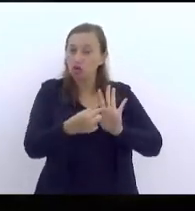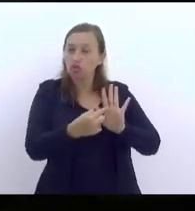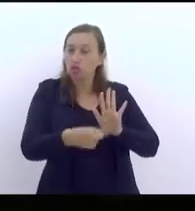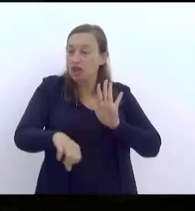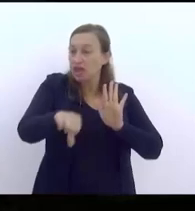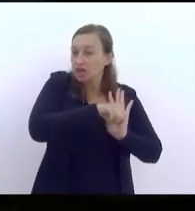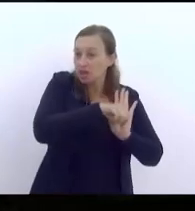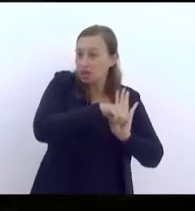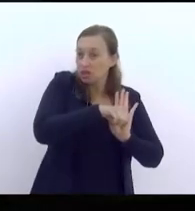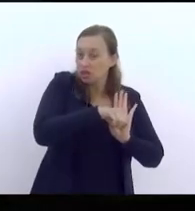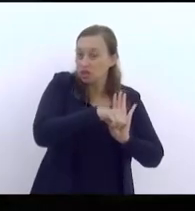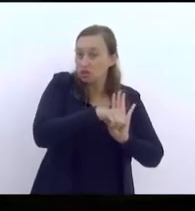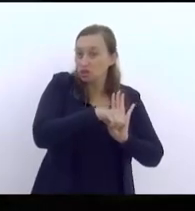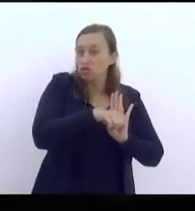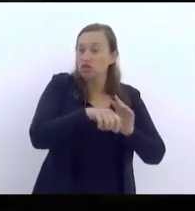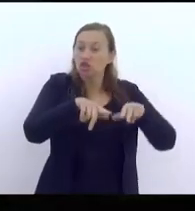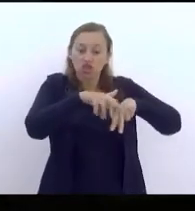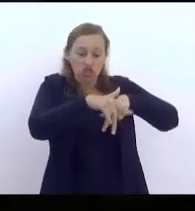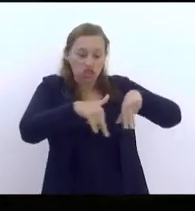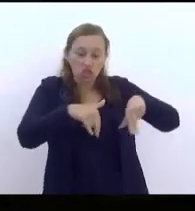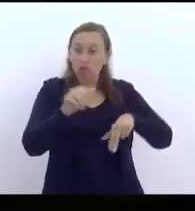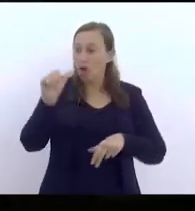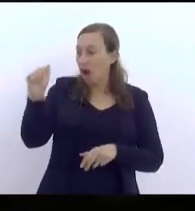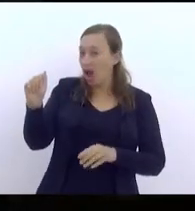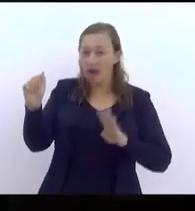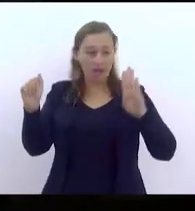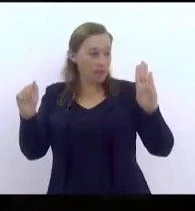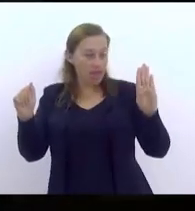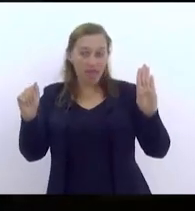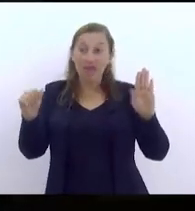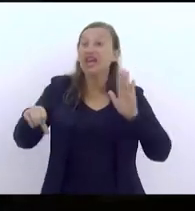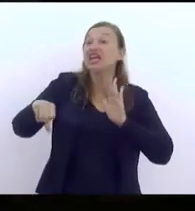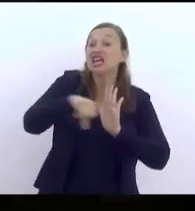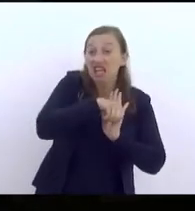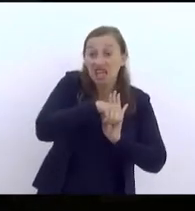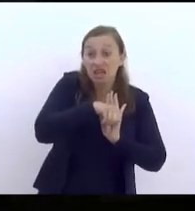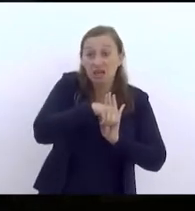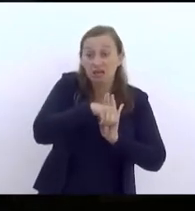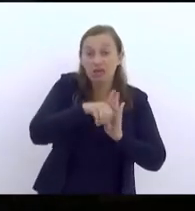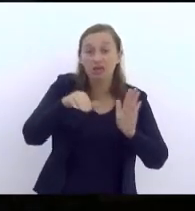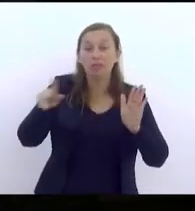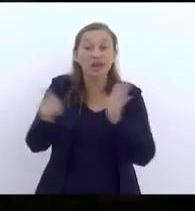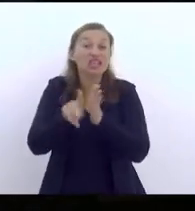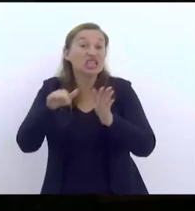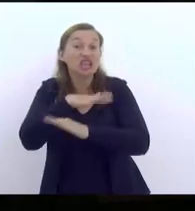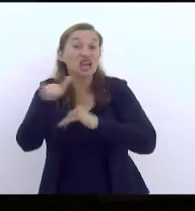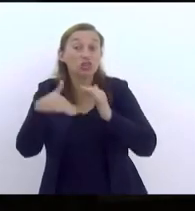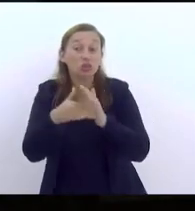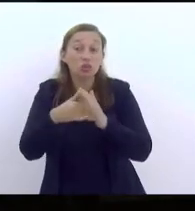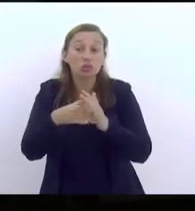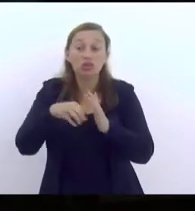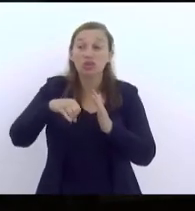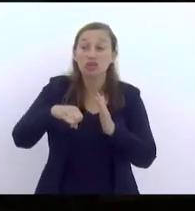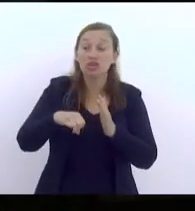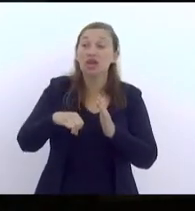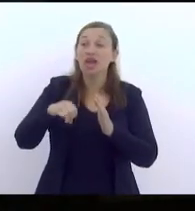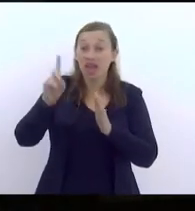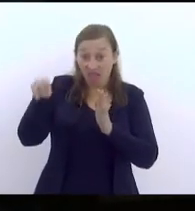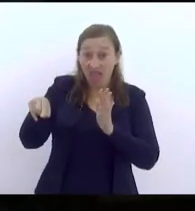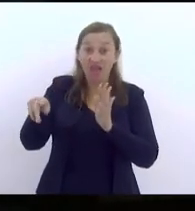para o gênero A ou para o gênero B. Crime é para todos, é criminoso.